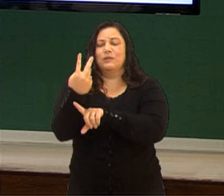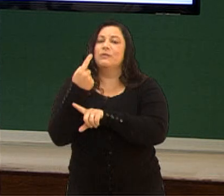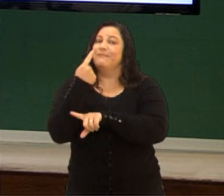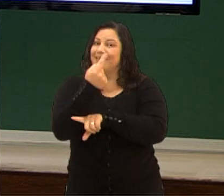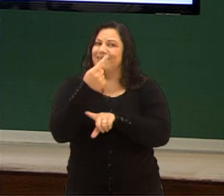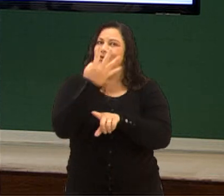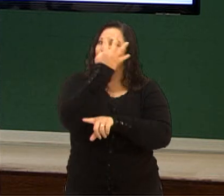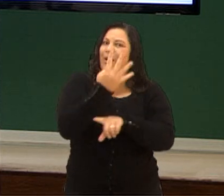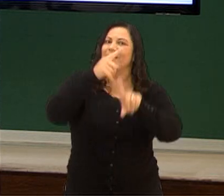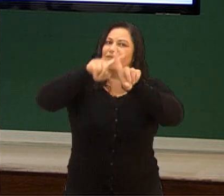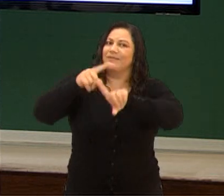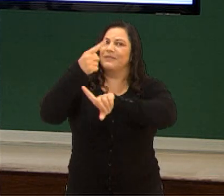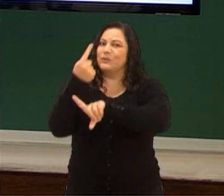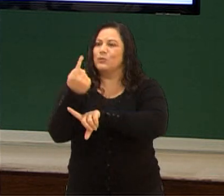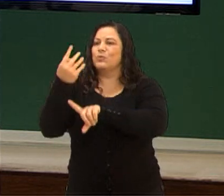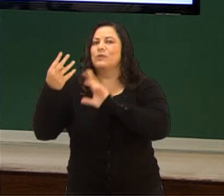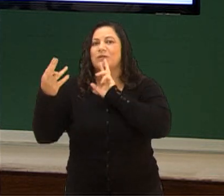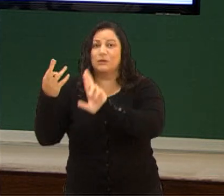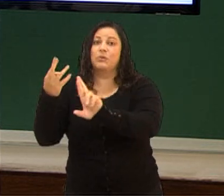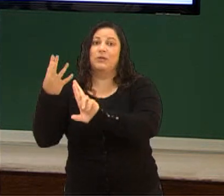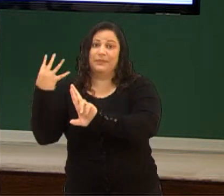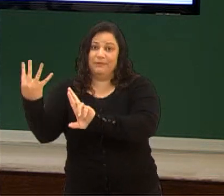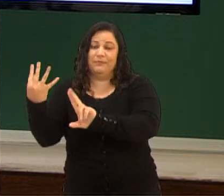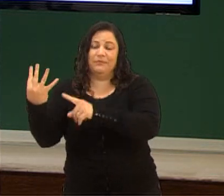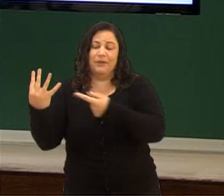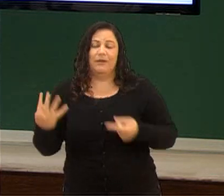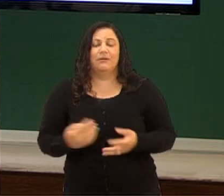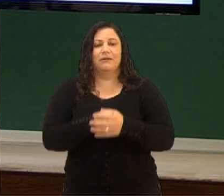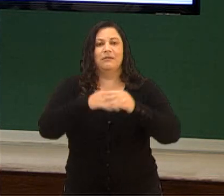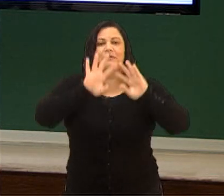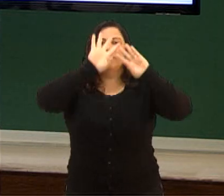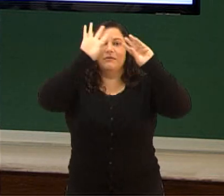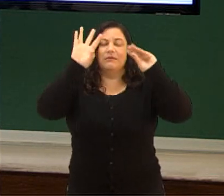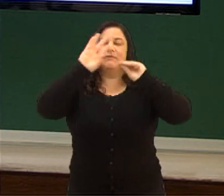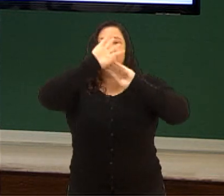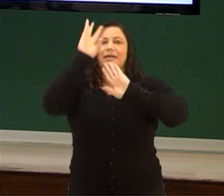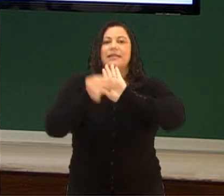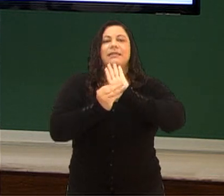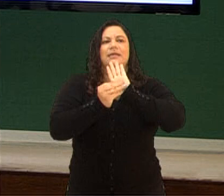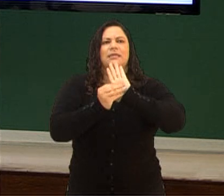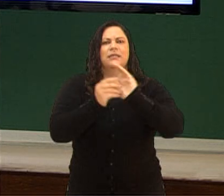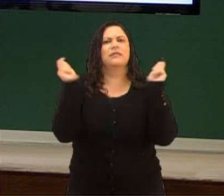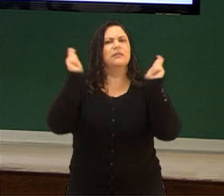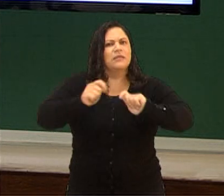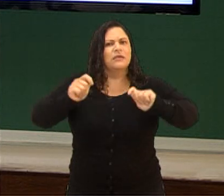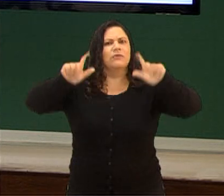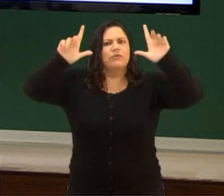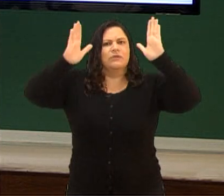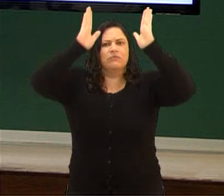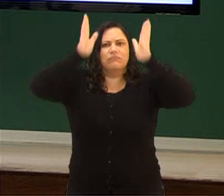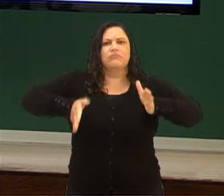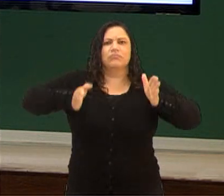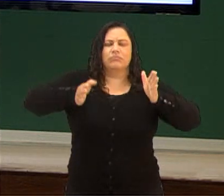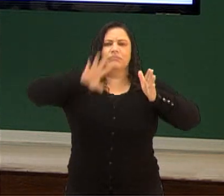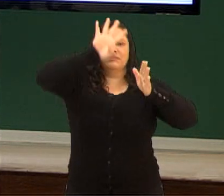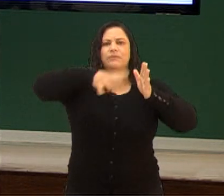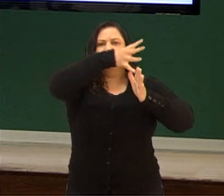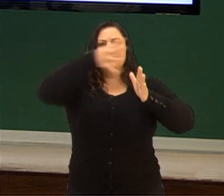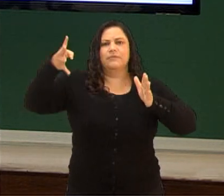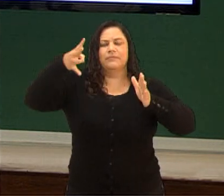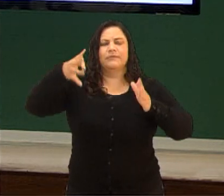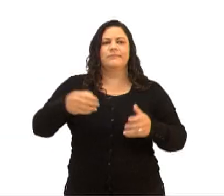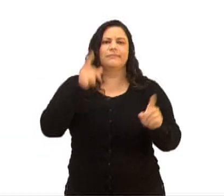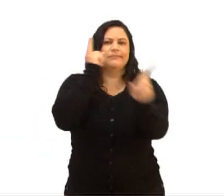esses cofatores, tá certo? Quando você fizer isso, você vai encontrar a matriz dos cofatores. Próximo passo